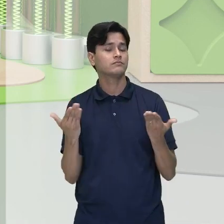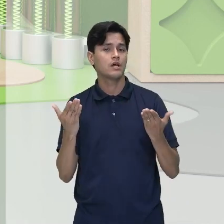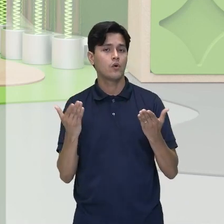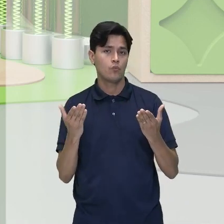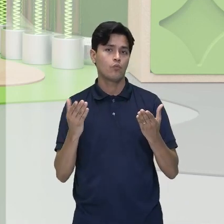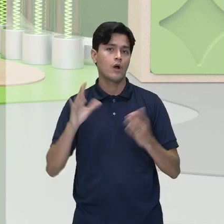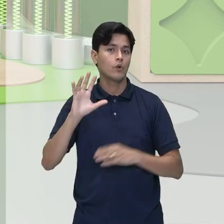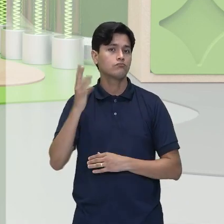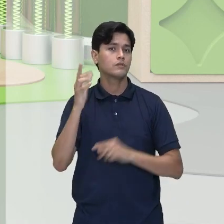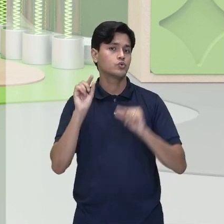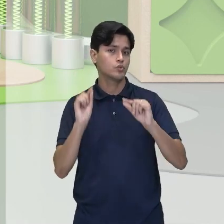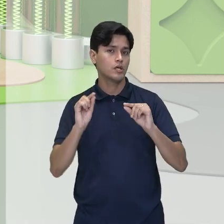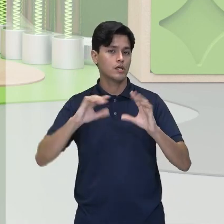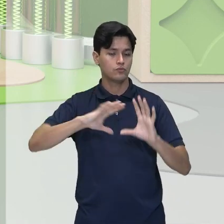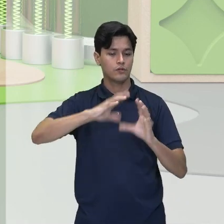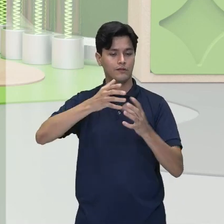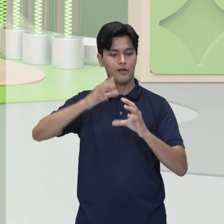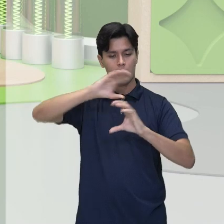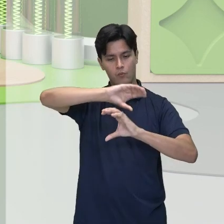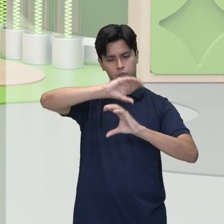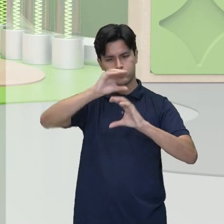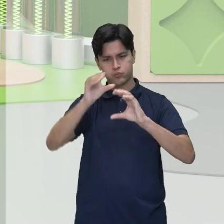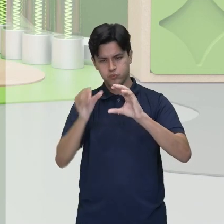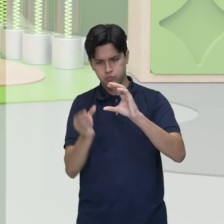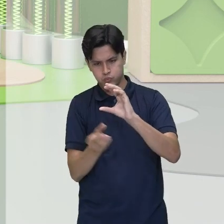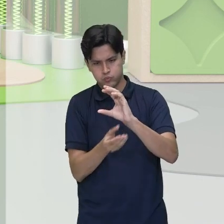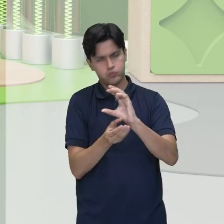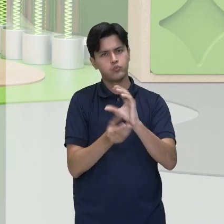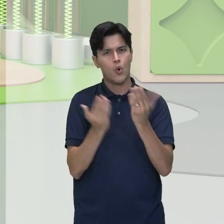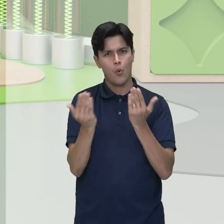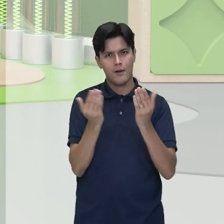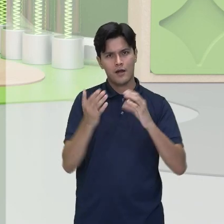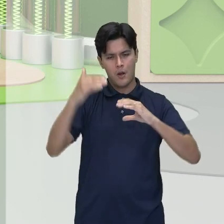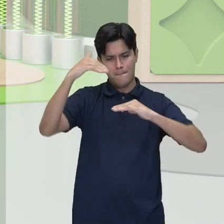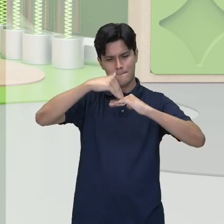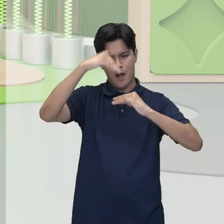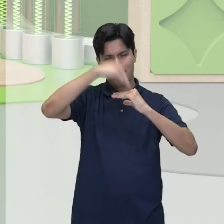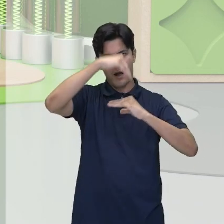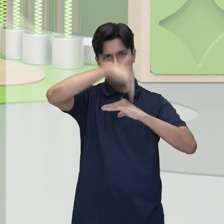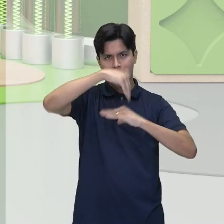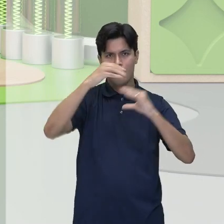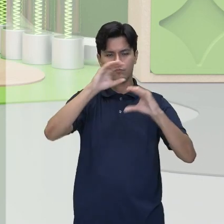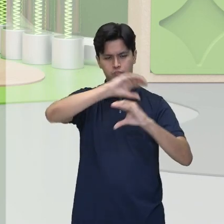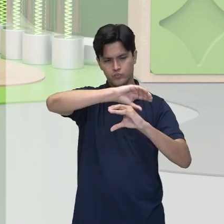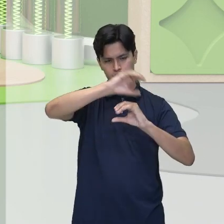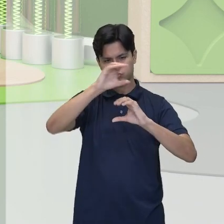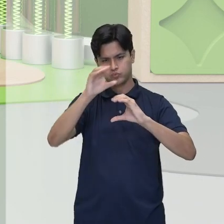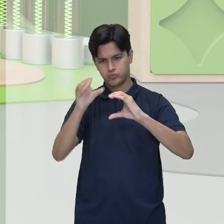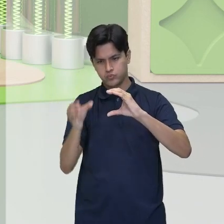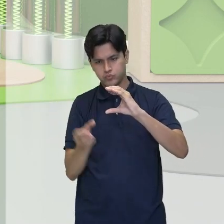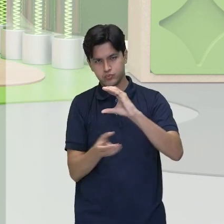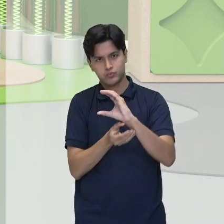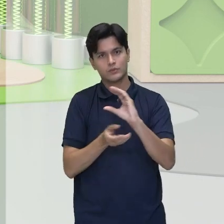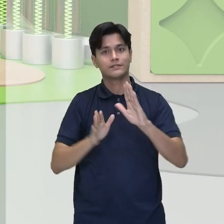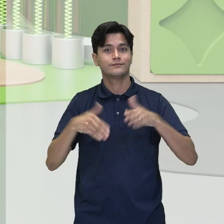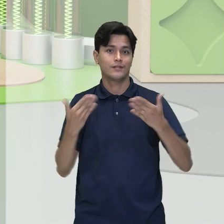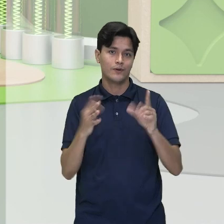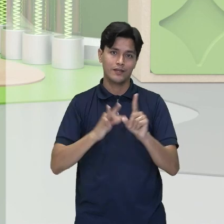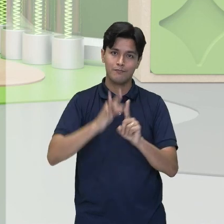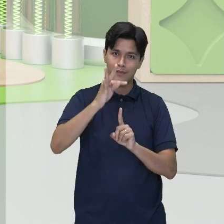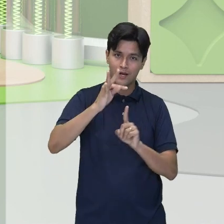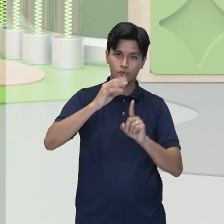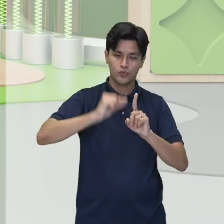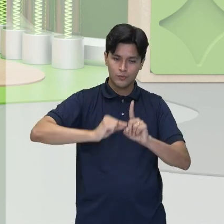gerado aqui no nosso planeta, ele saia. E aí fica toda essa quentura acumulada na atmosfera. Então, as plantas